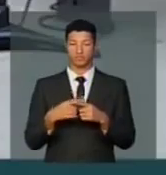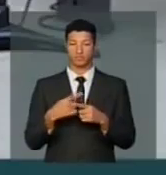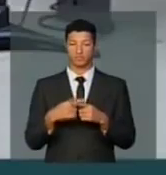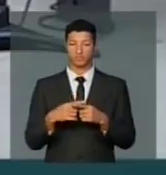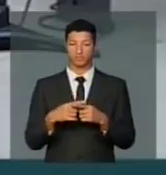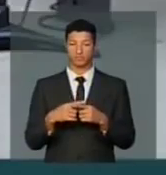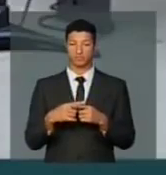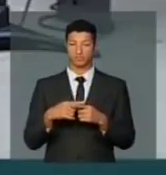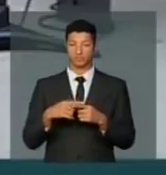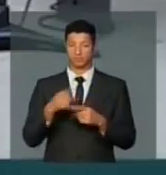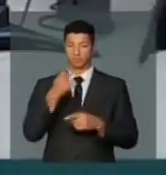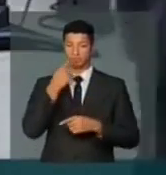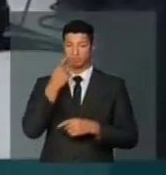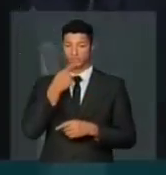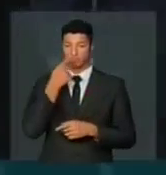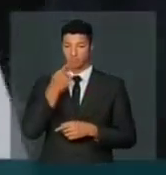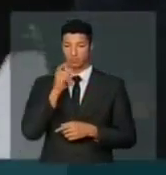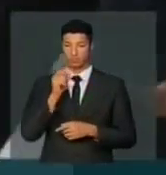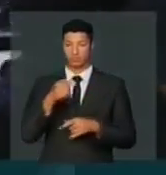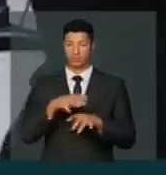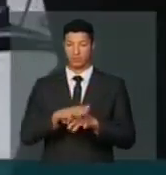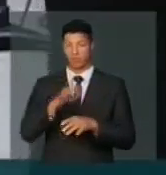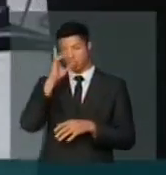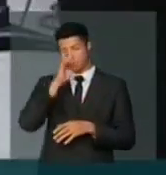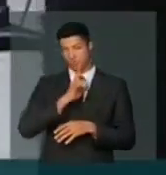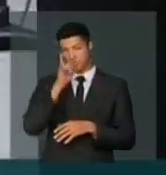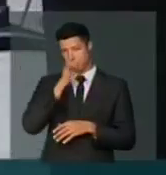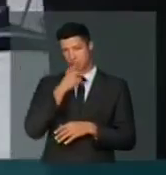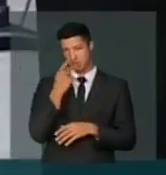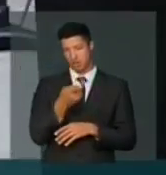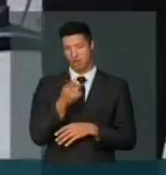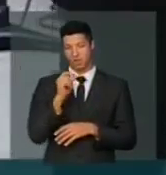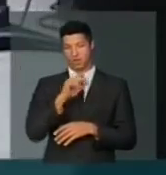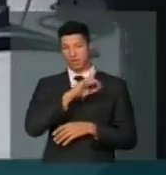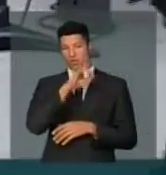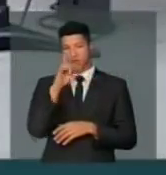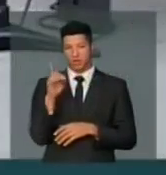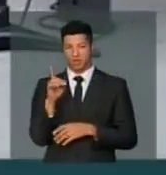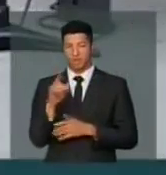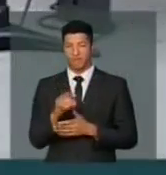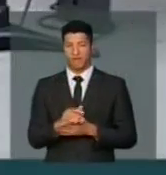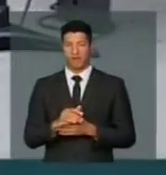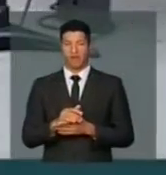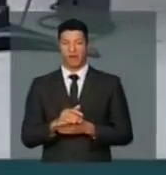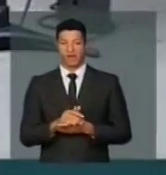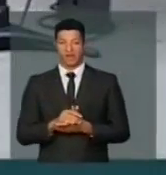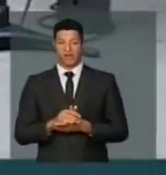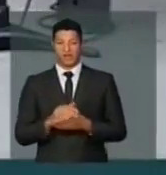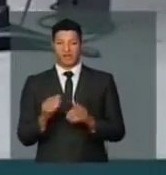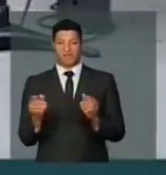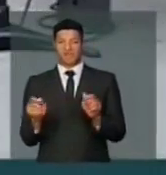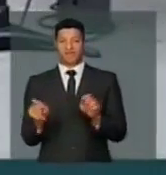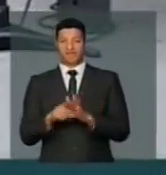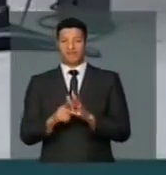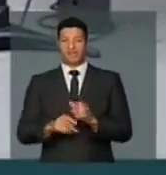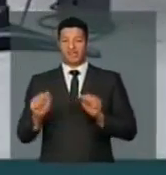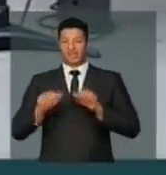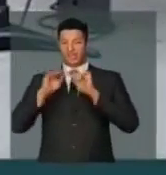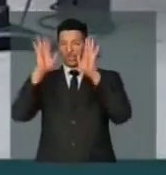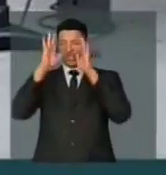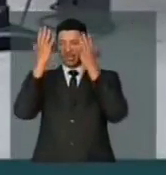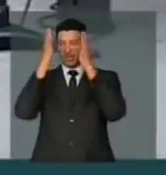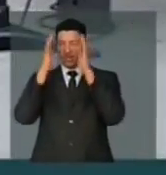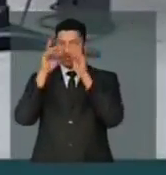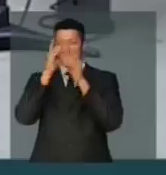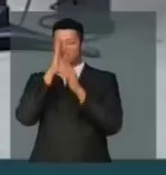porque ele deu uma declaração, inclusive no domingo, que foi um dia bastante fervoroso para o